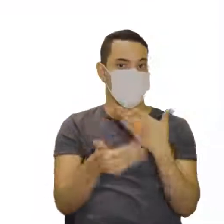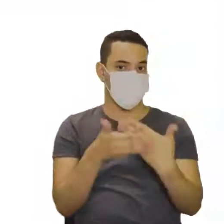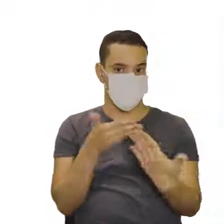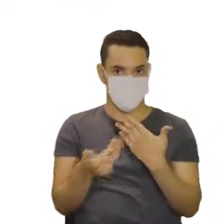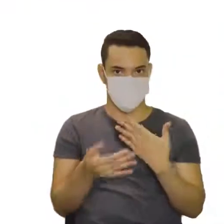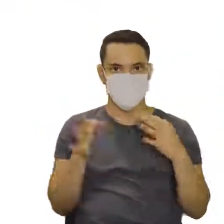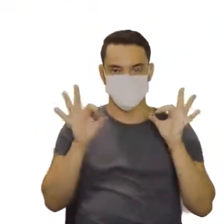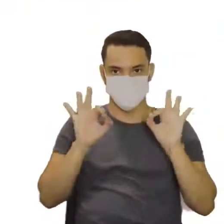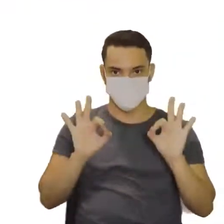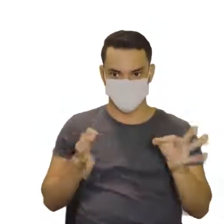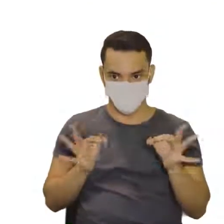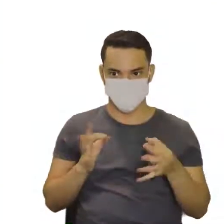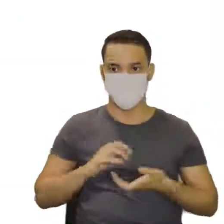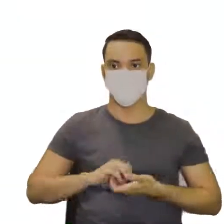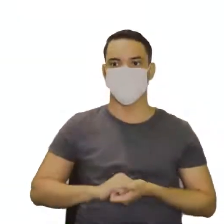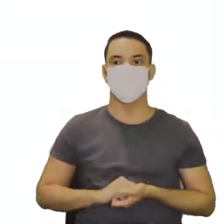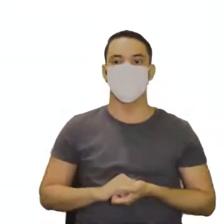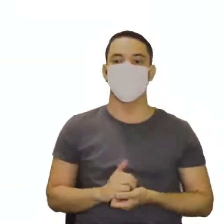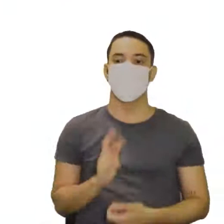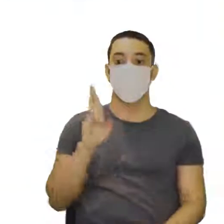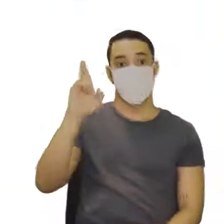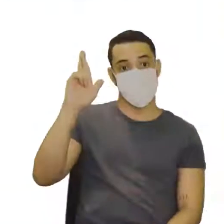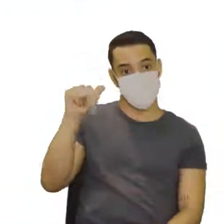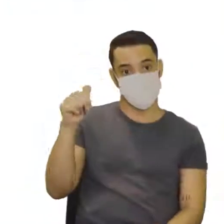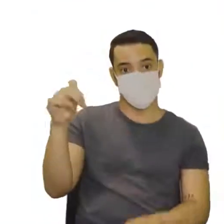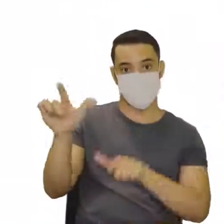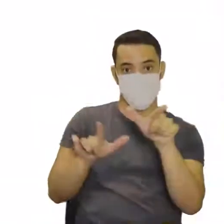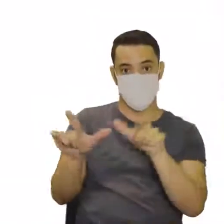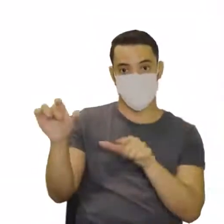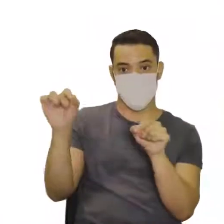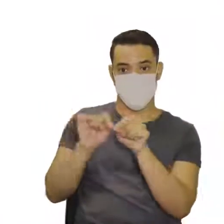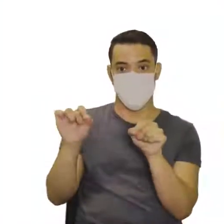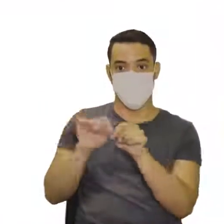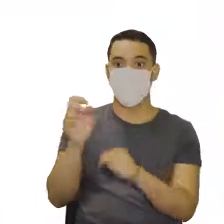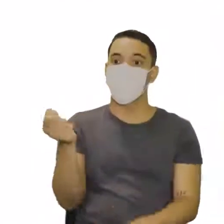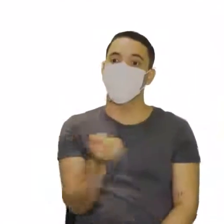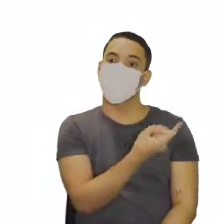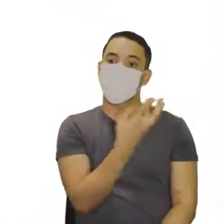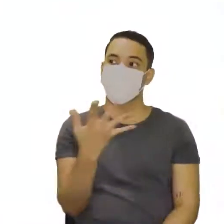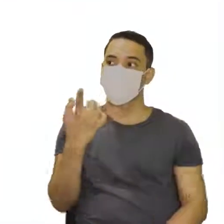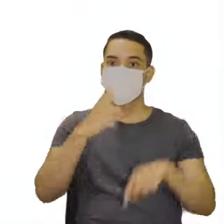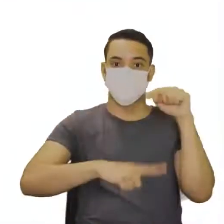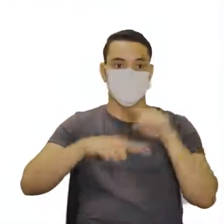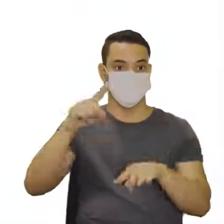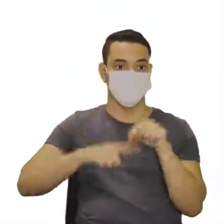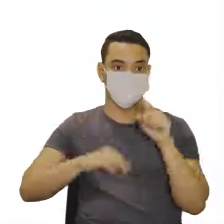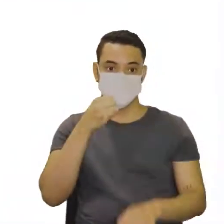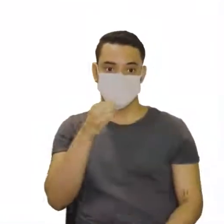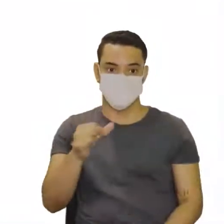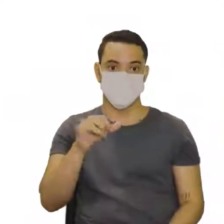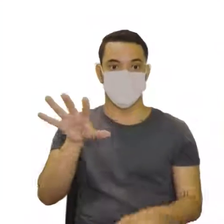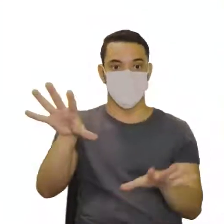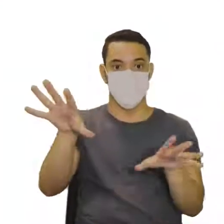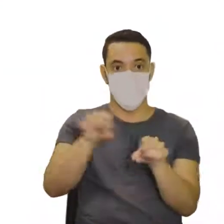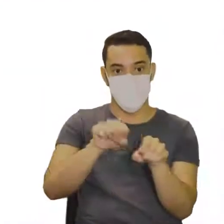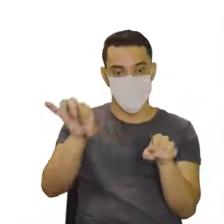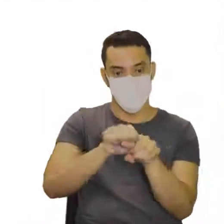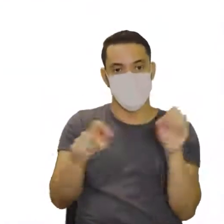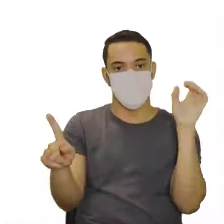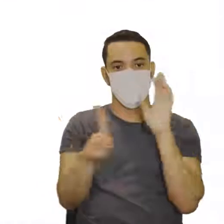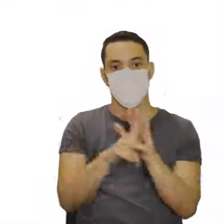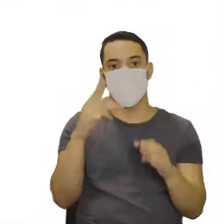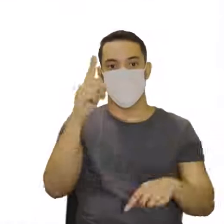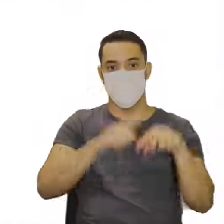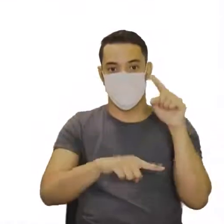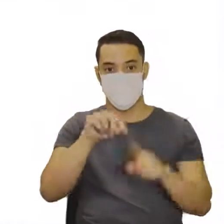tá bom? A razão entre o trabalho realizado e a quantidade de carga elétrica consumida pelo